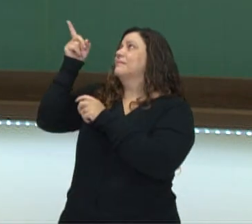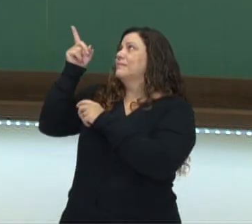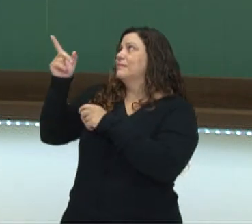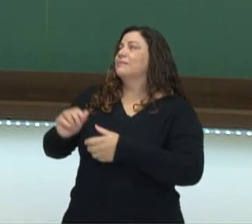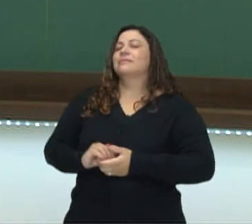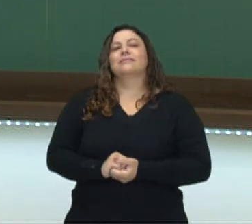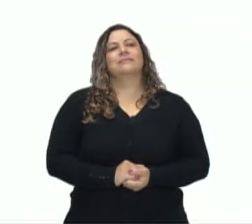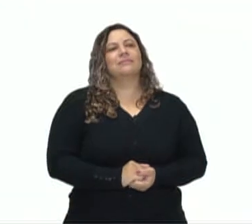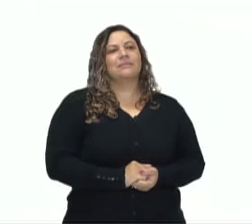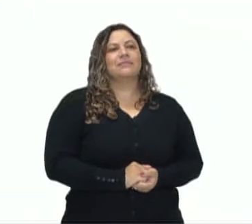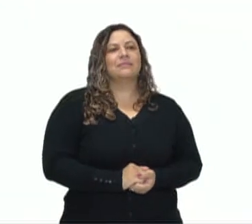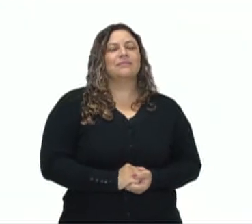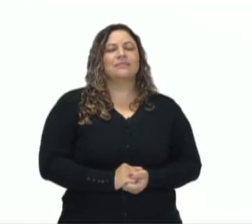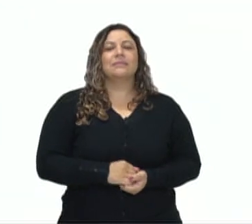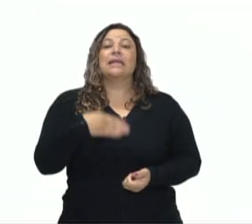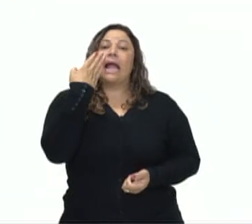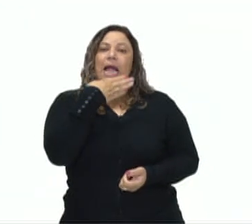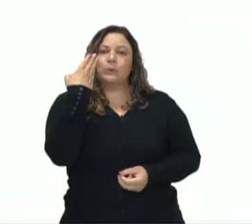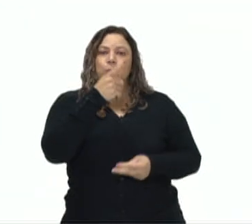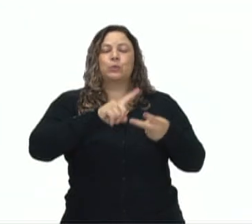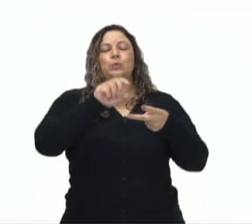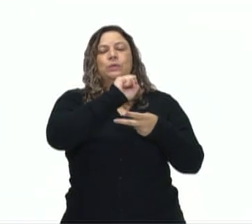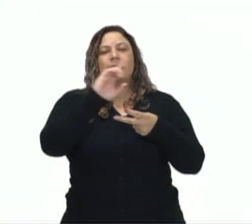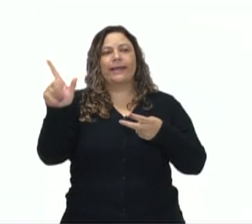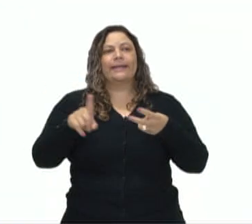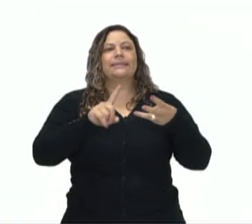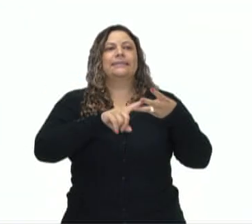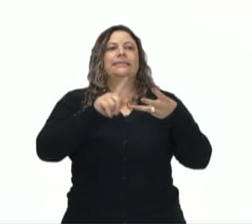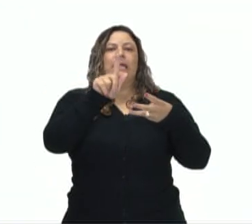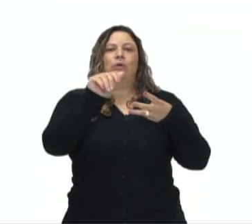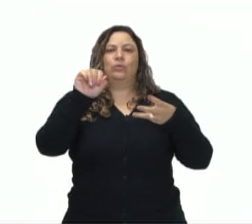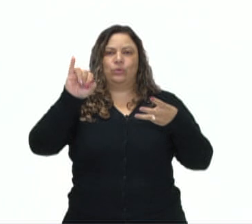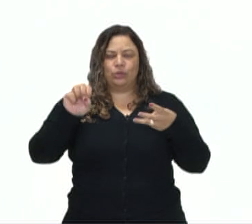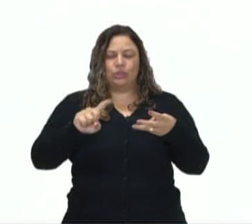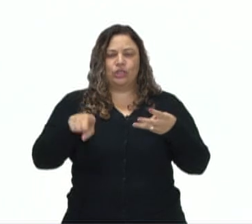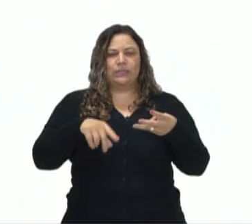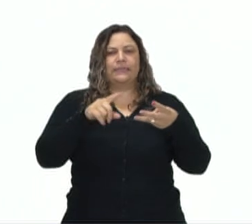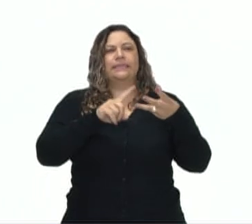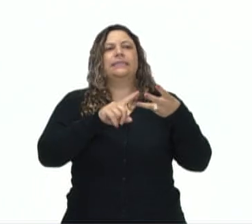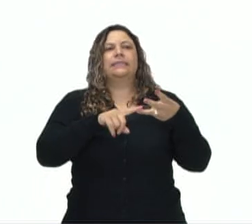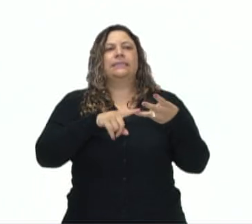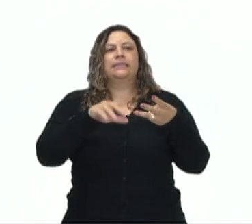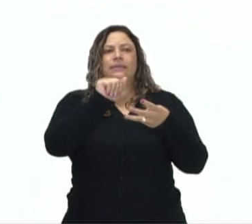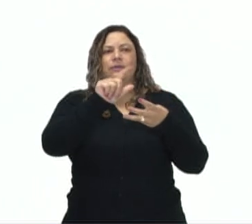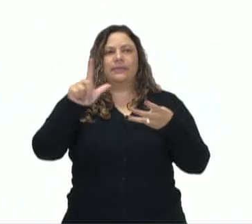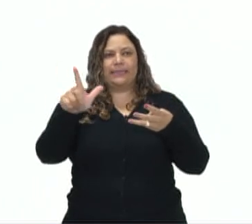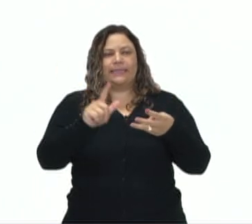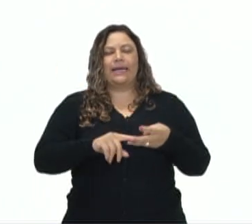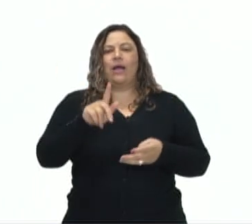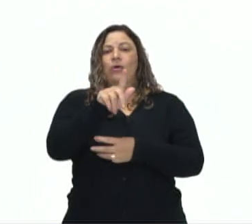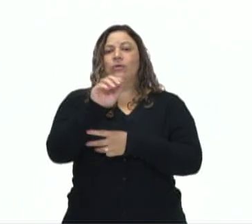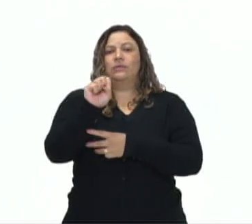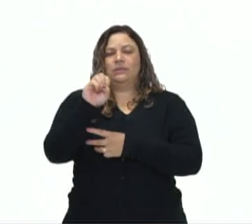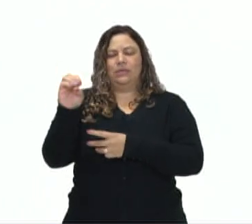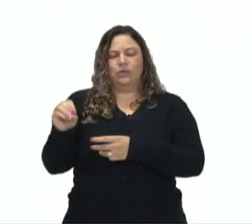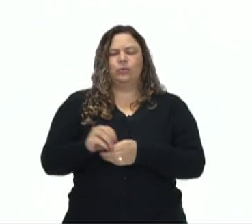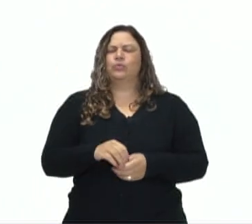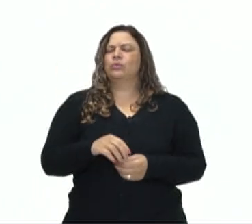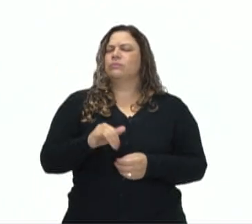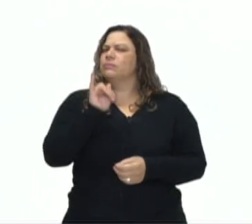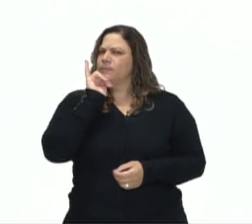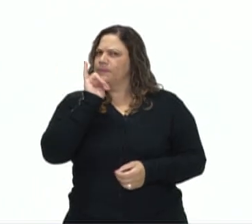usamos diariamente no preparo da nossa alimentação. Então, nós temos o soluto que é representado pelo sódio,